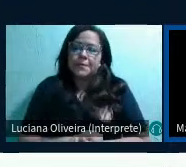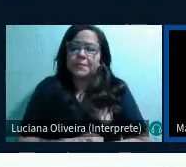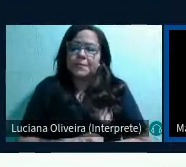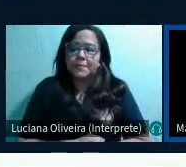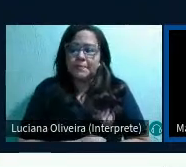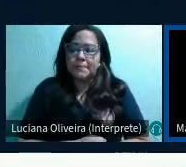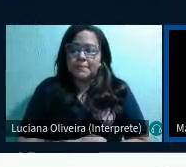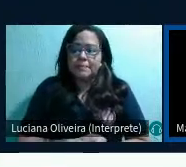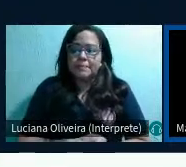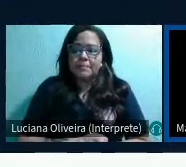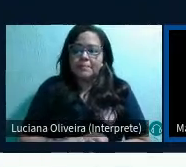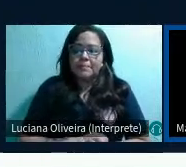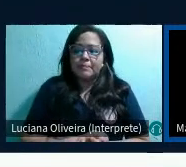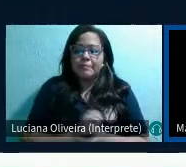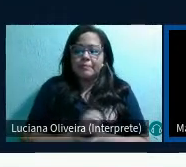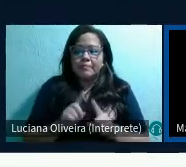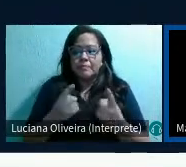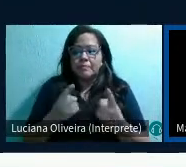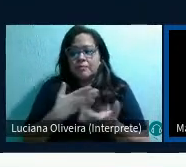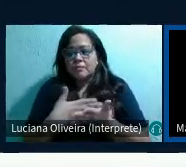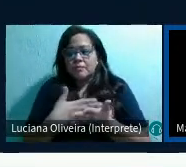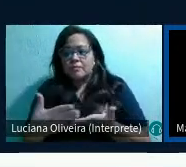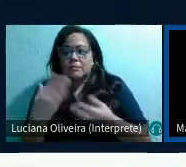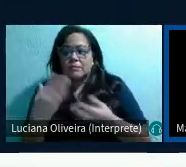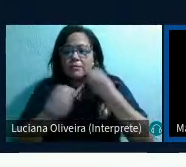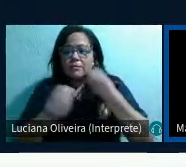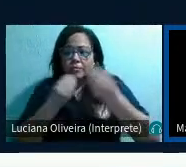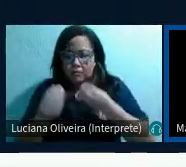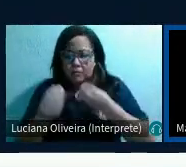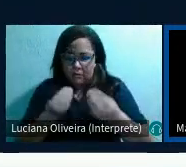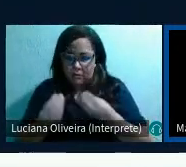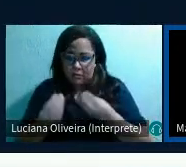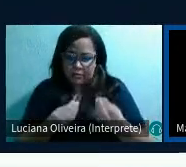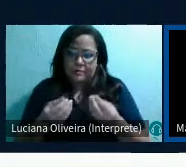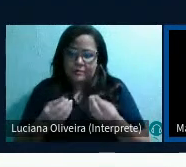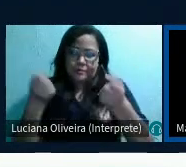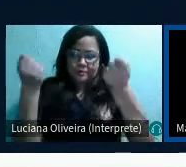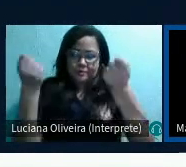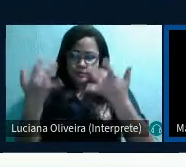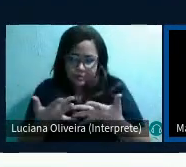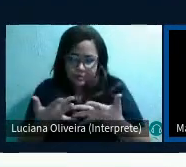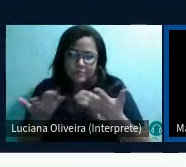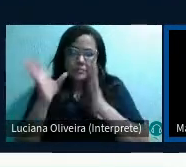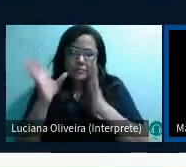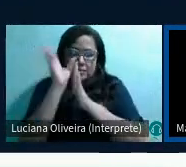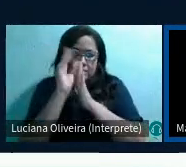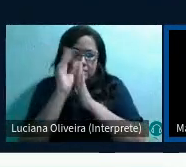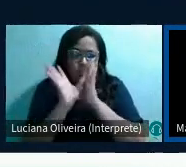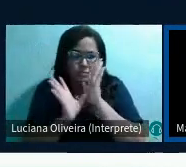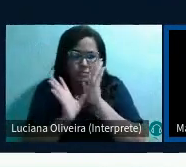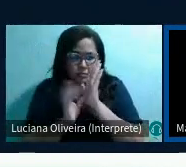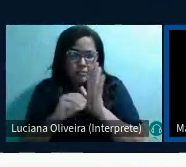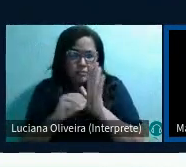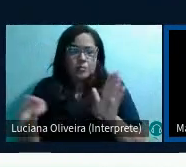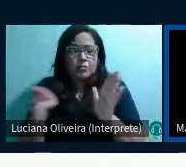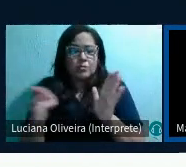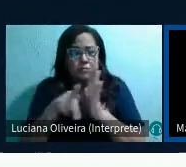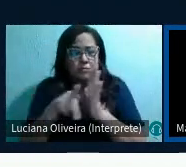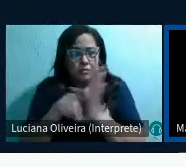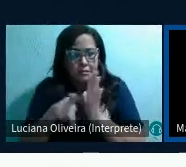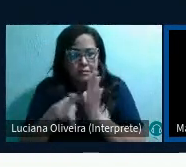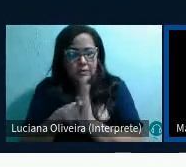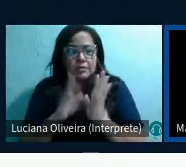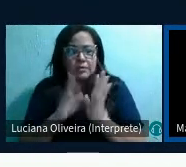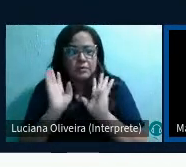para começar, a gente vai explicar um pouquinho, né, alguns conteúdos, né, algumas coisas já estão sendo postadas